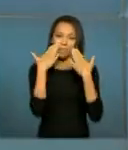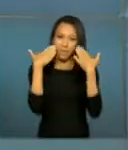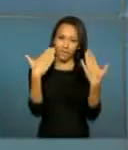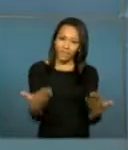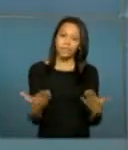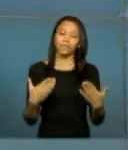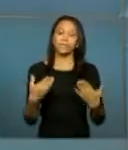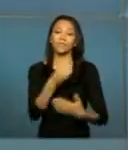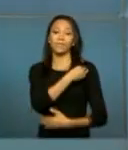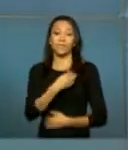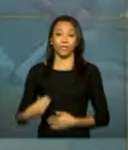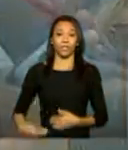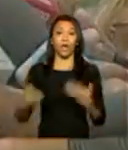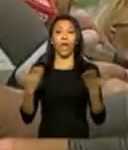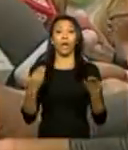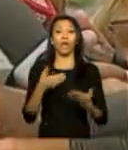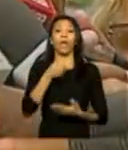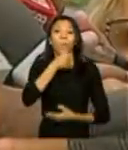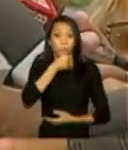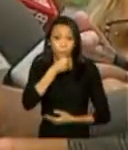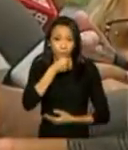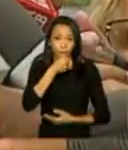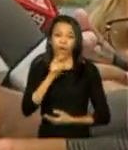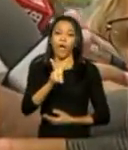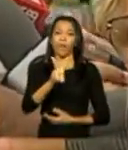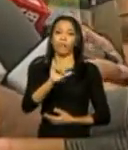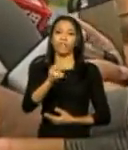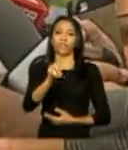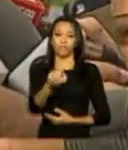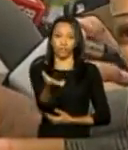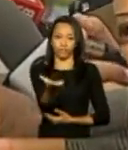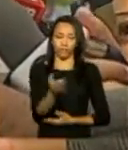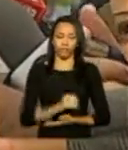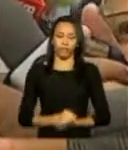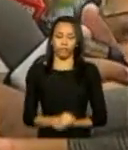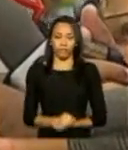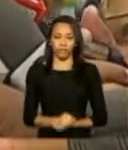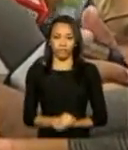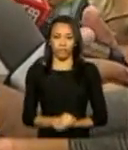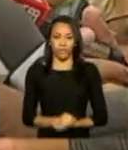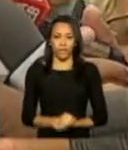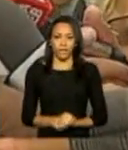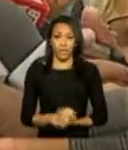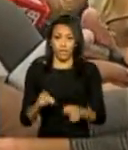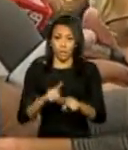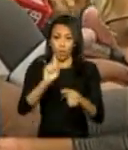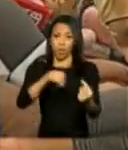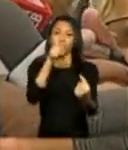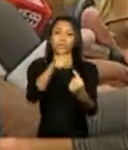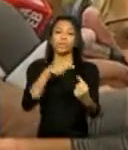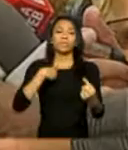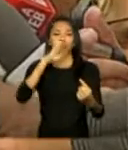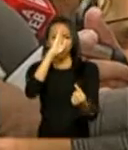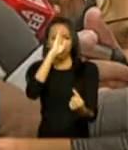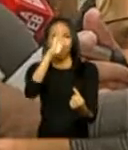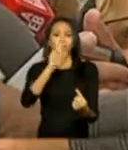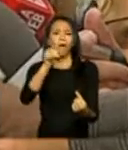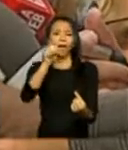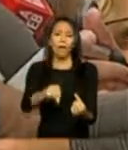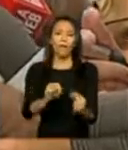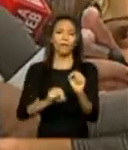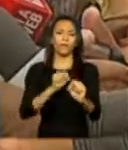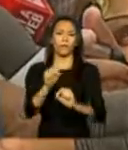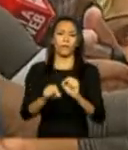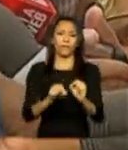do ministro dos Portos e vamos acompanhá-lo agora ao vivo. A vida de todos e, sobretudo, o objetivo principal é